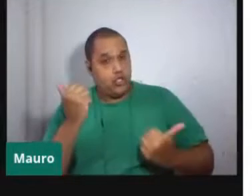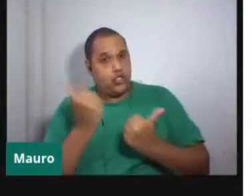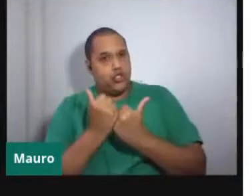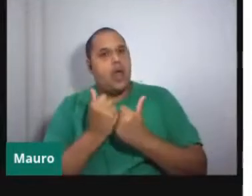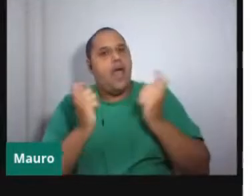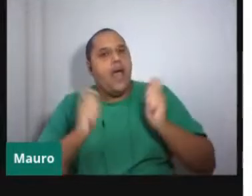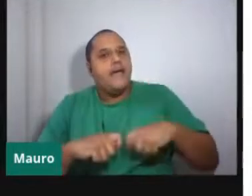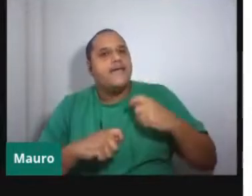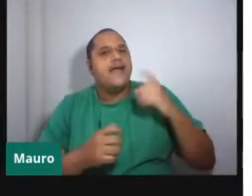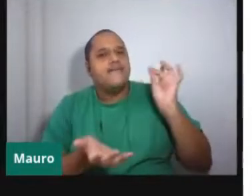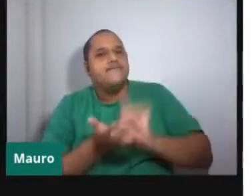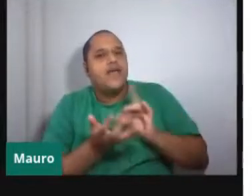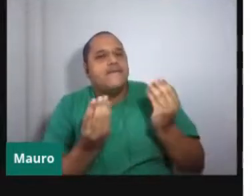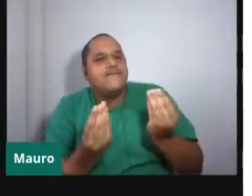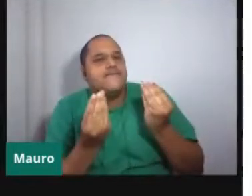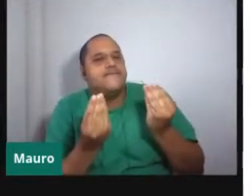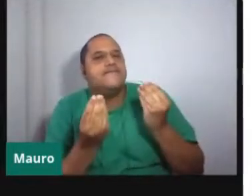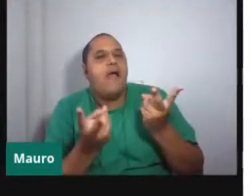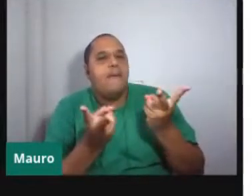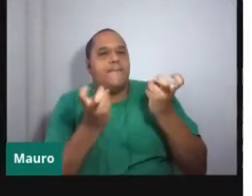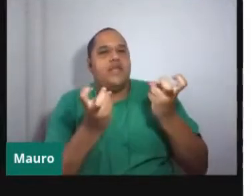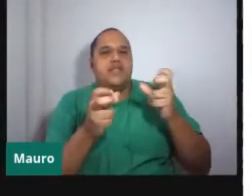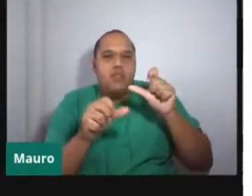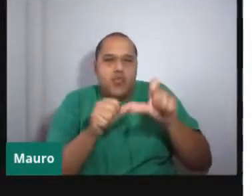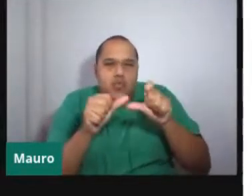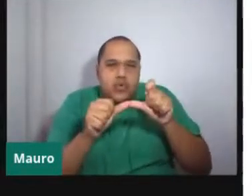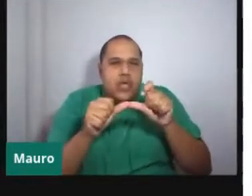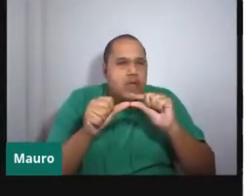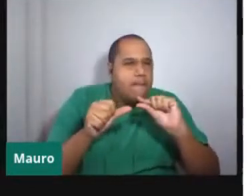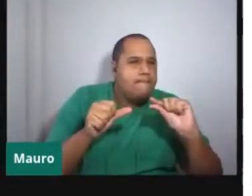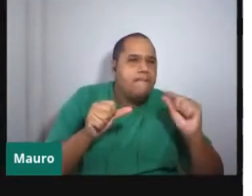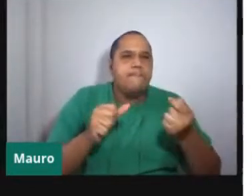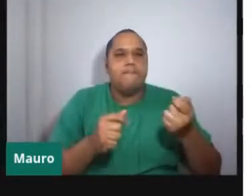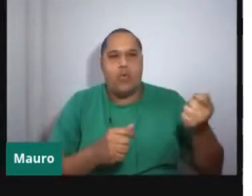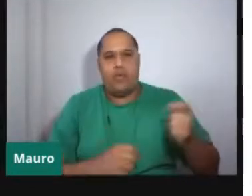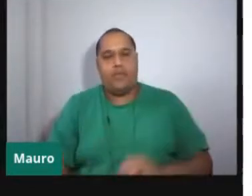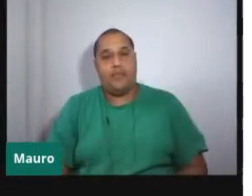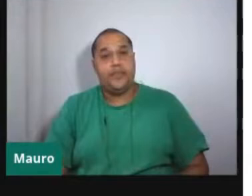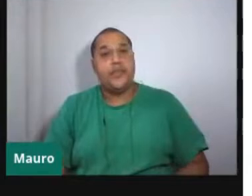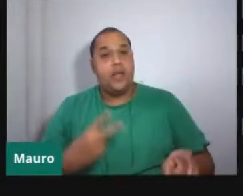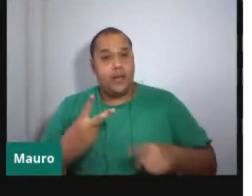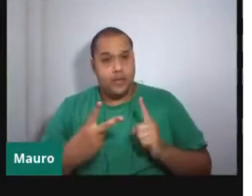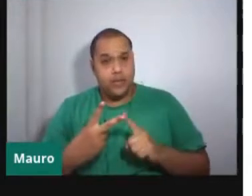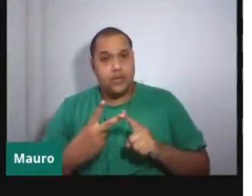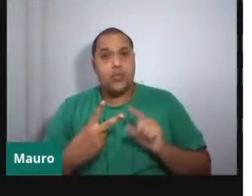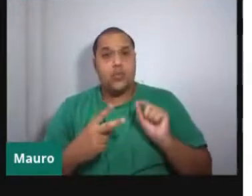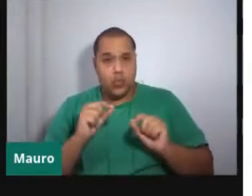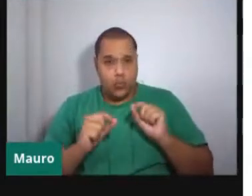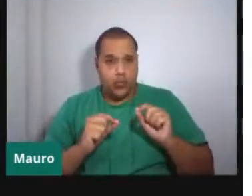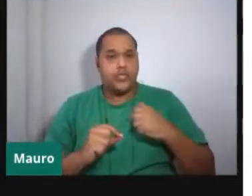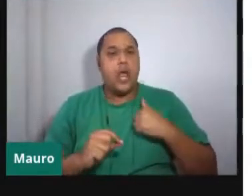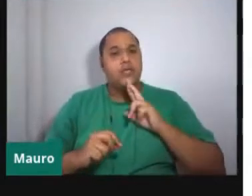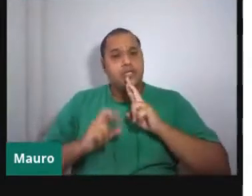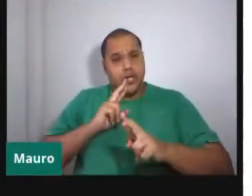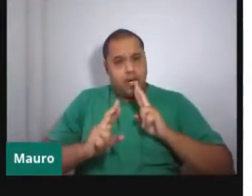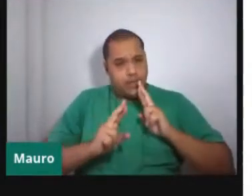mais sensível a mudanças sutis. O segundo ponto, bem importante, é que os resultados em neuroimagem fornecem dados